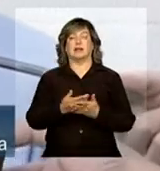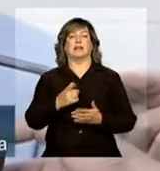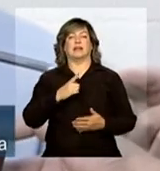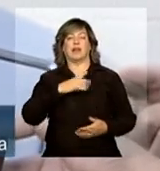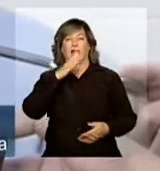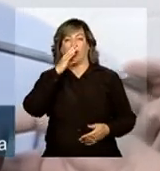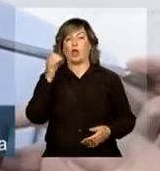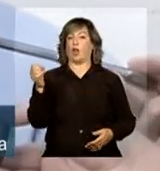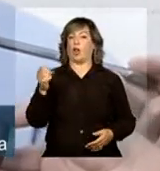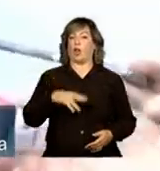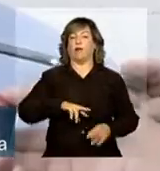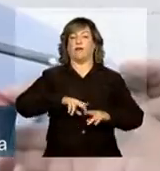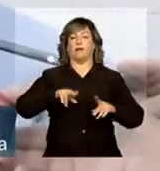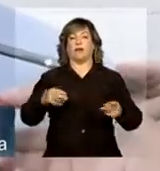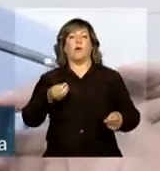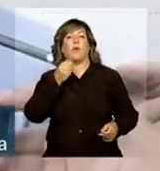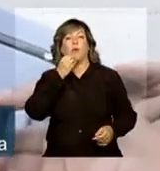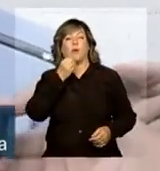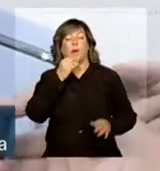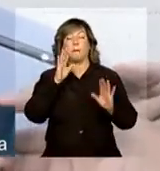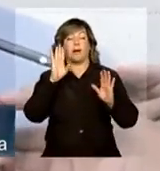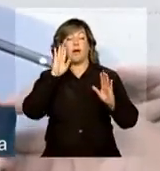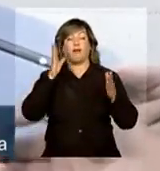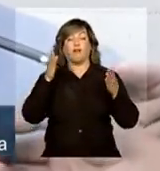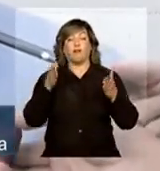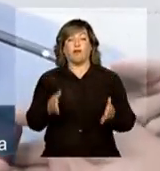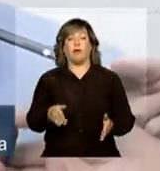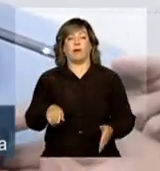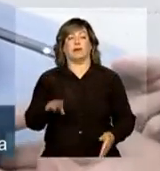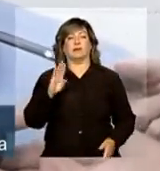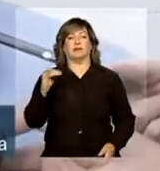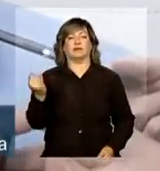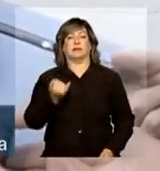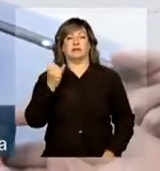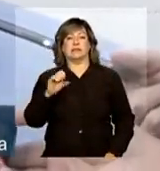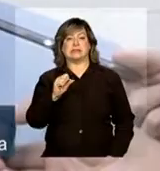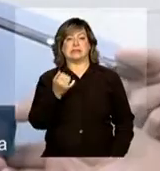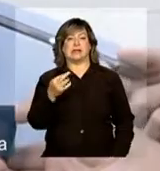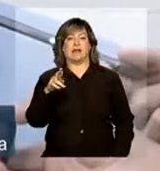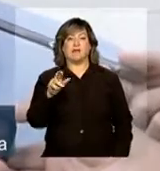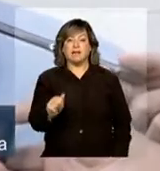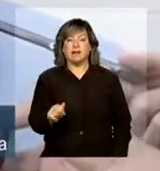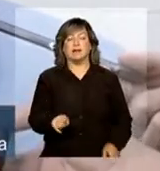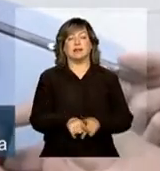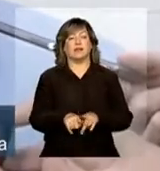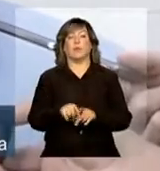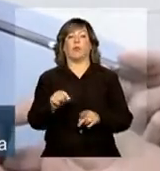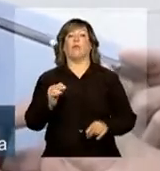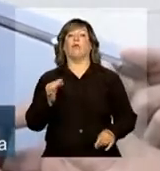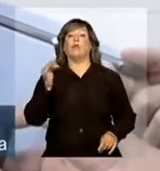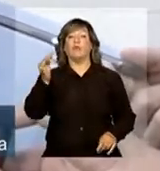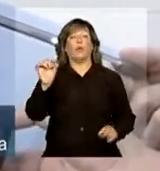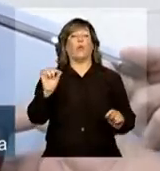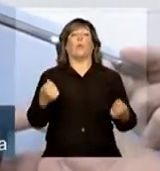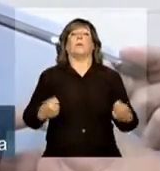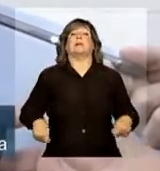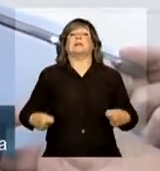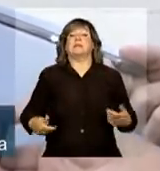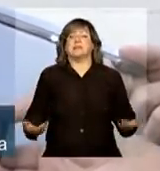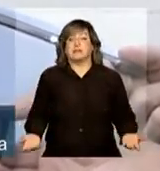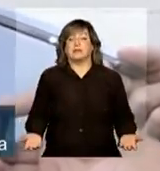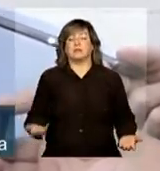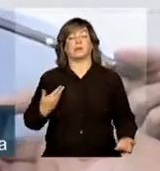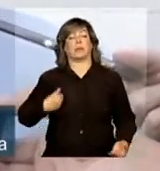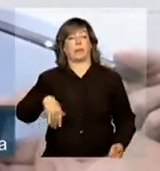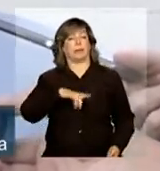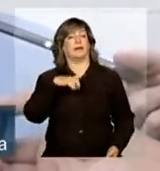bastante oportunas. Mas o foco principal é a colheita, a safra e o futuro. O que nós precisamos? Nós estamos